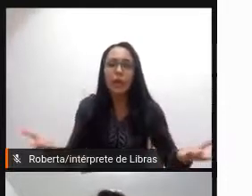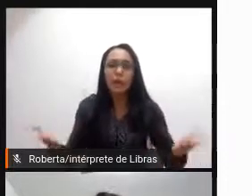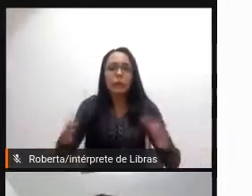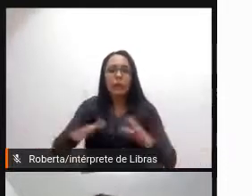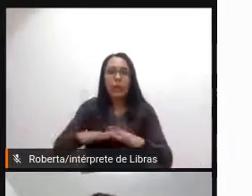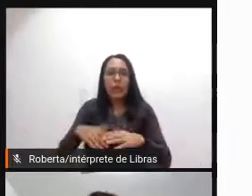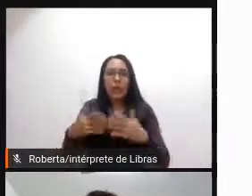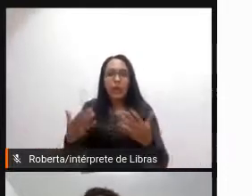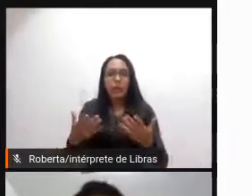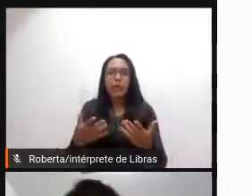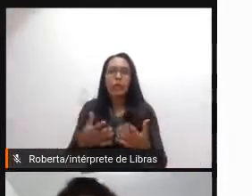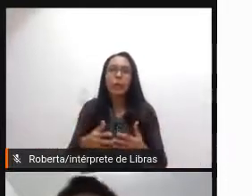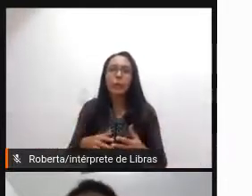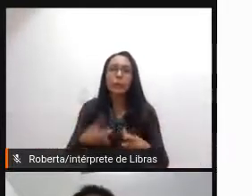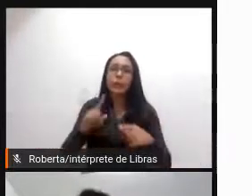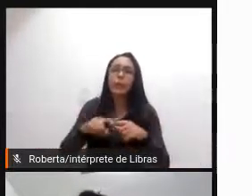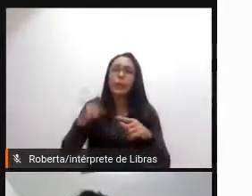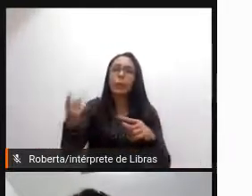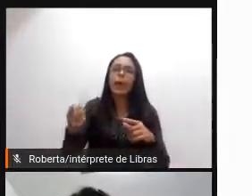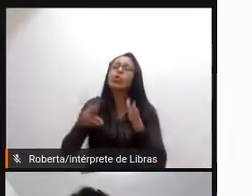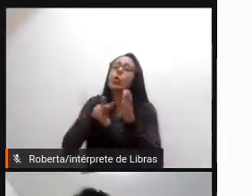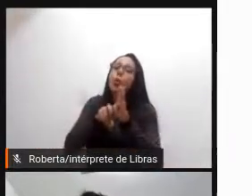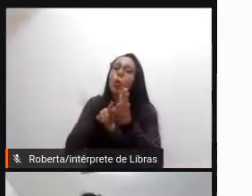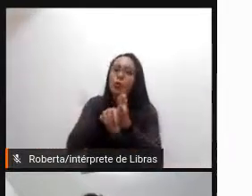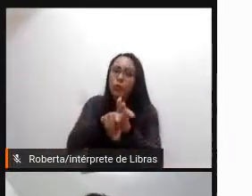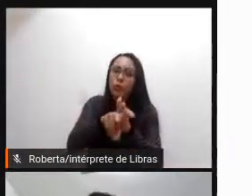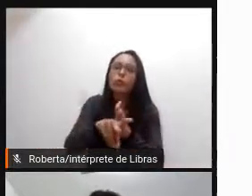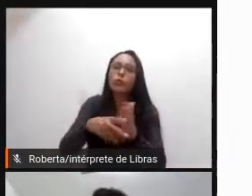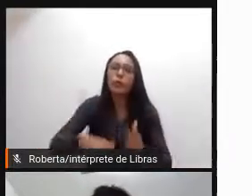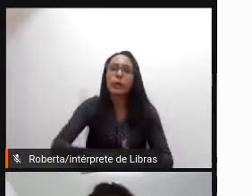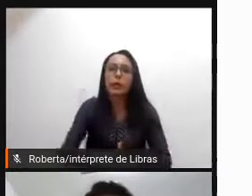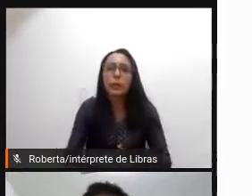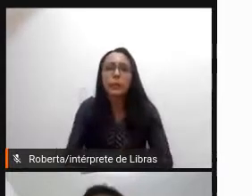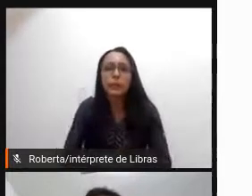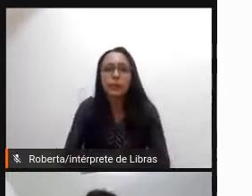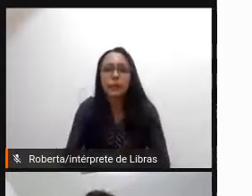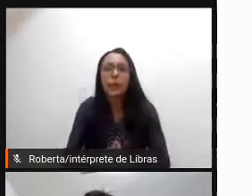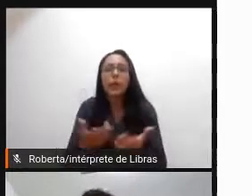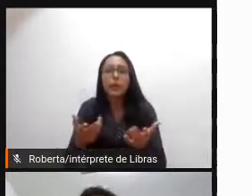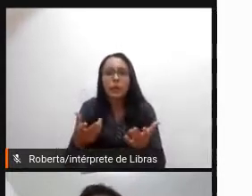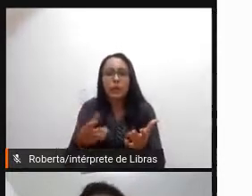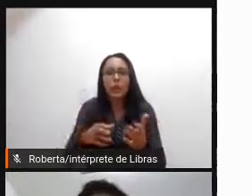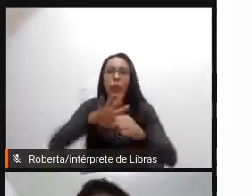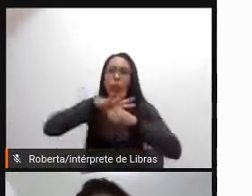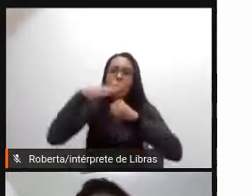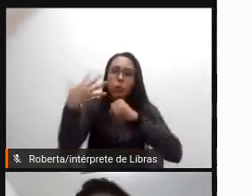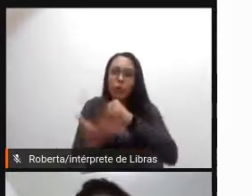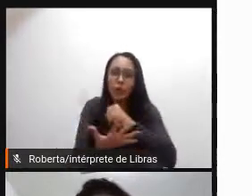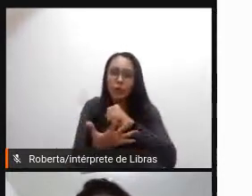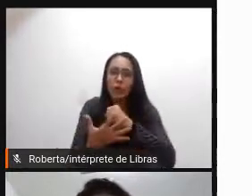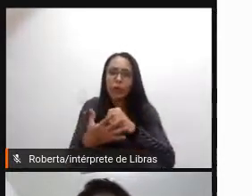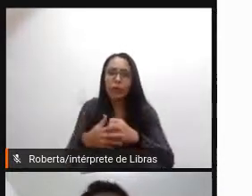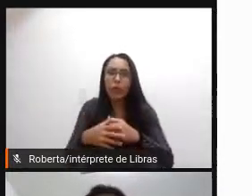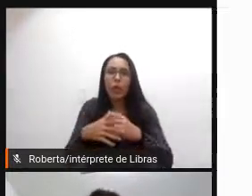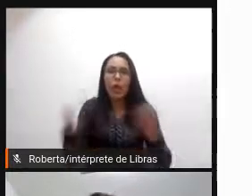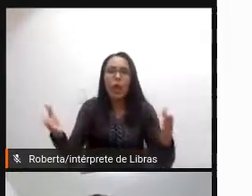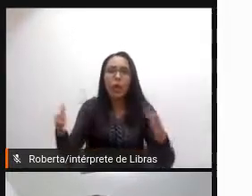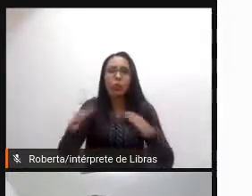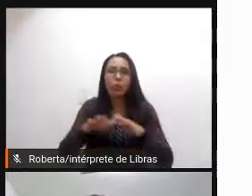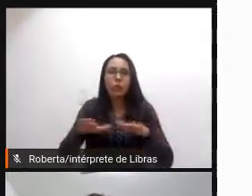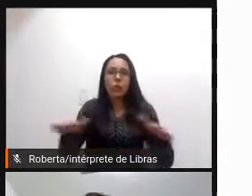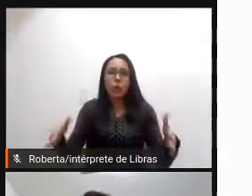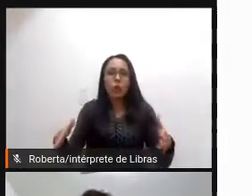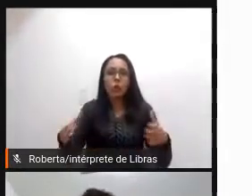que é a doença, mas com o vírus coronavírus, ali nos objetos. Então, se eu encostei no objeto e,